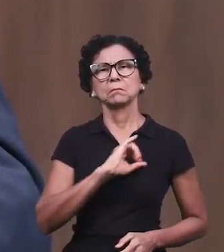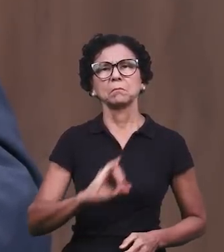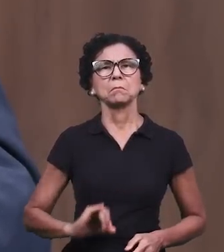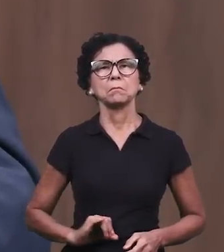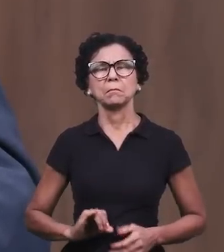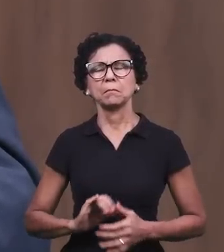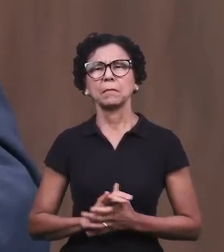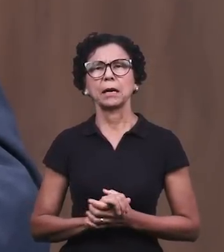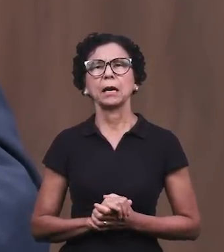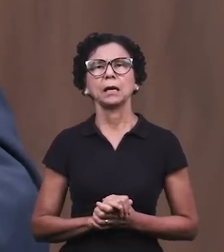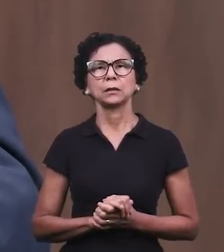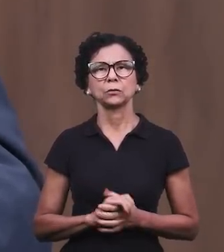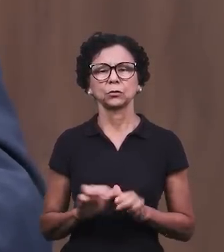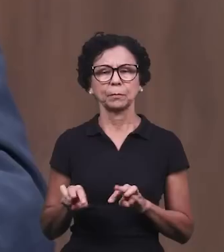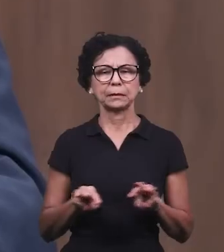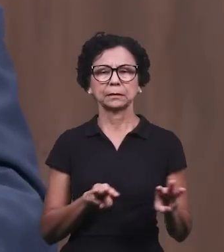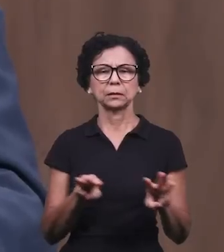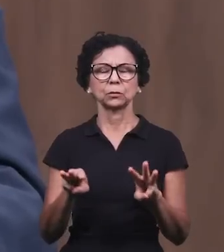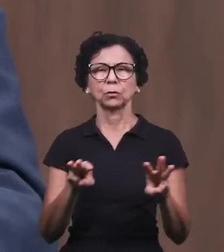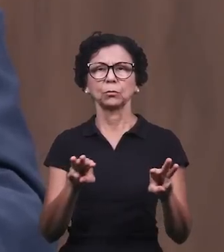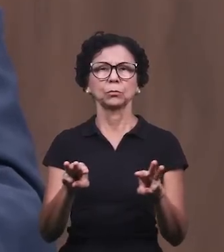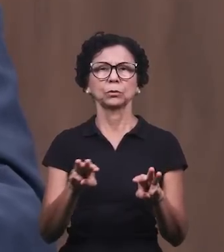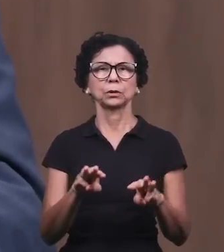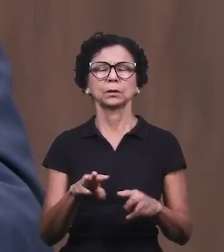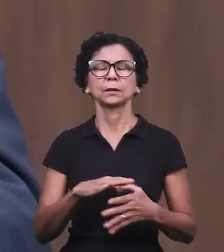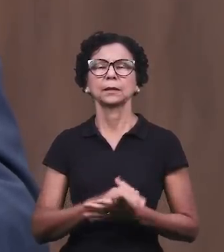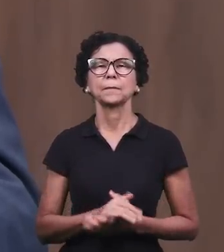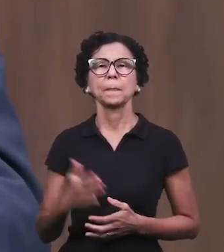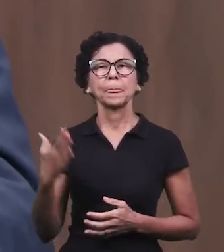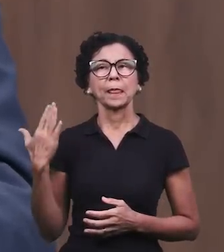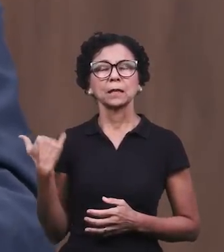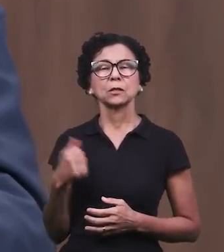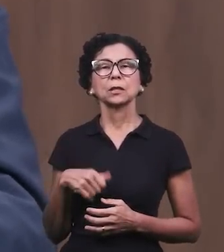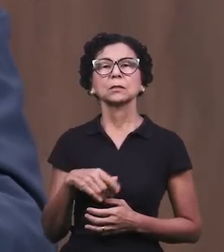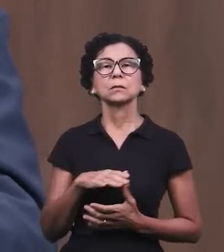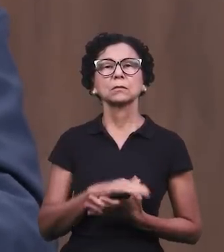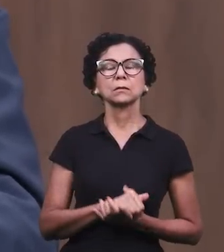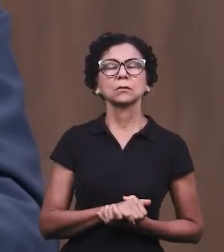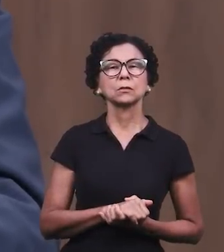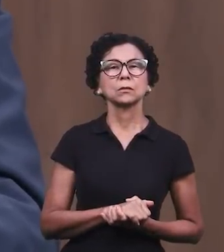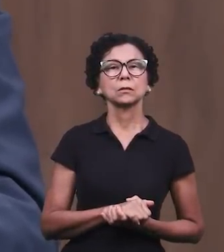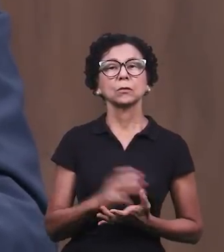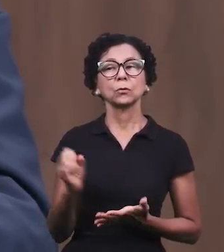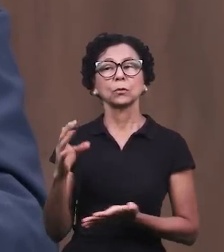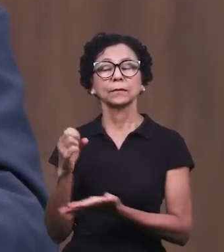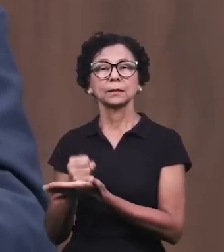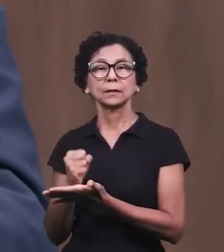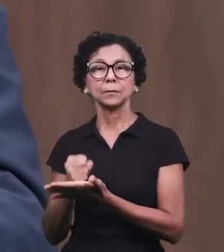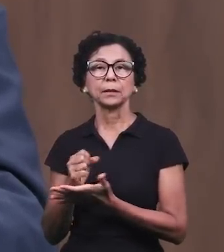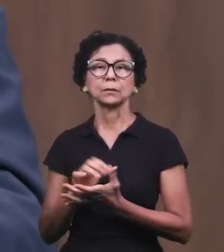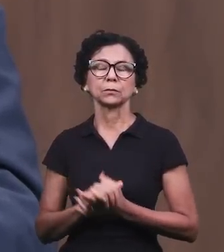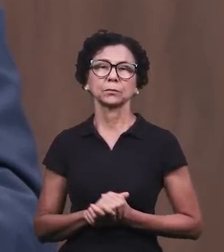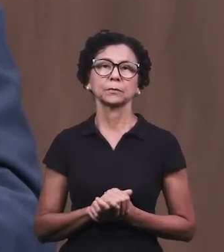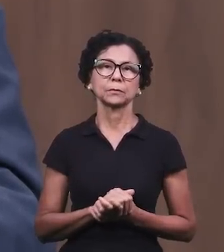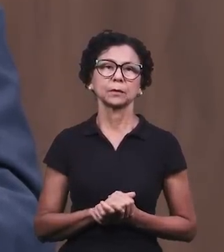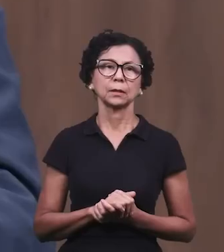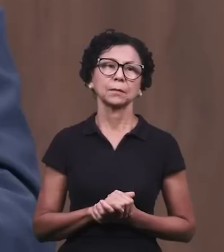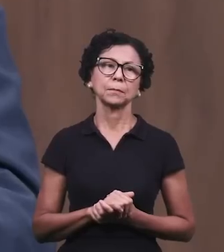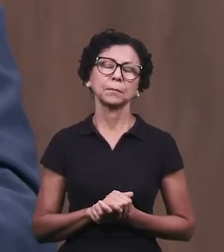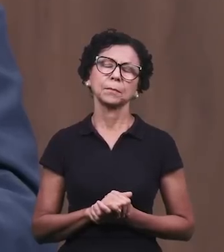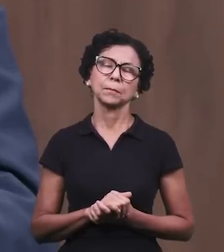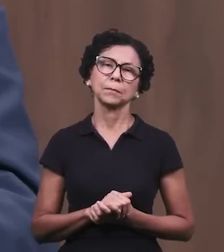já no tempo de Jesus tinha a Septuaginta, que era o Velho Testamento traduzido para o grego popular naquela